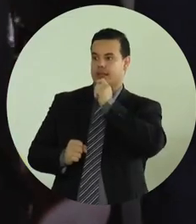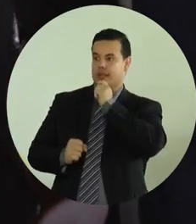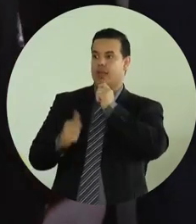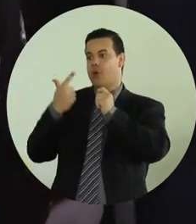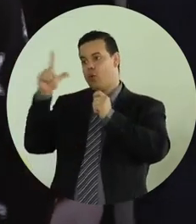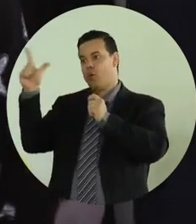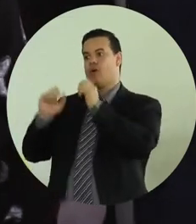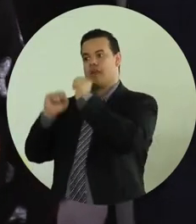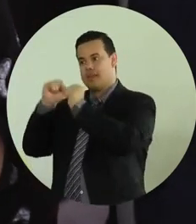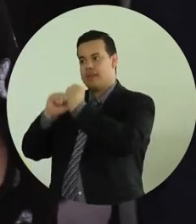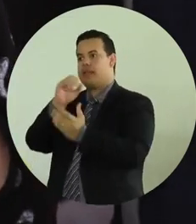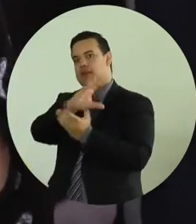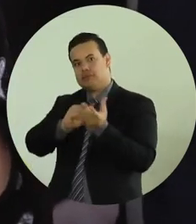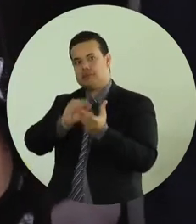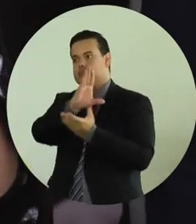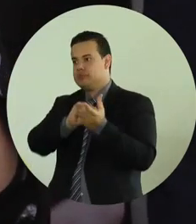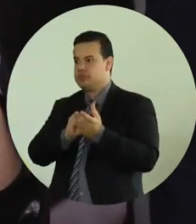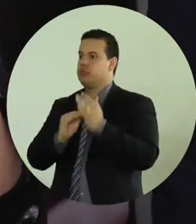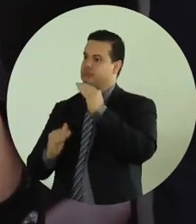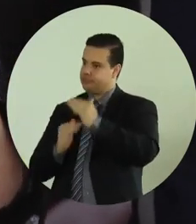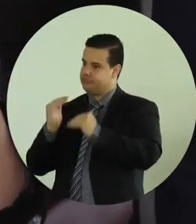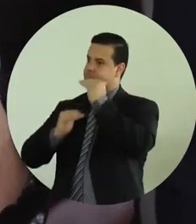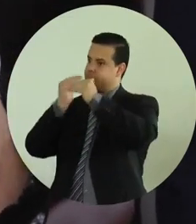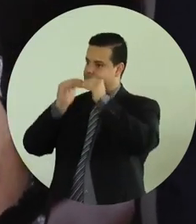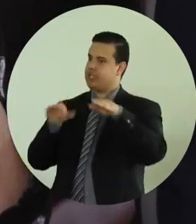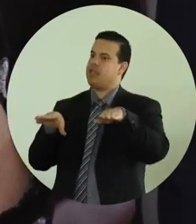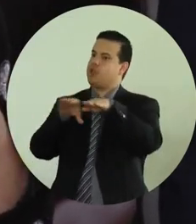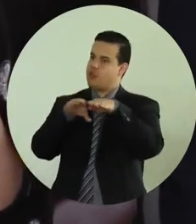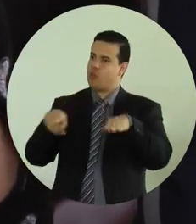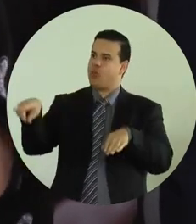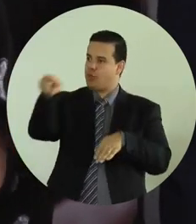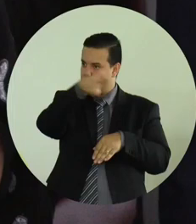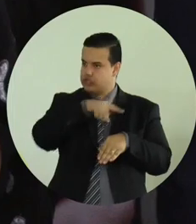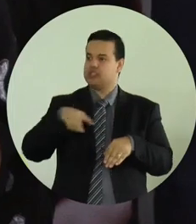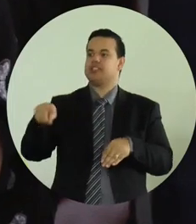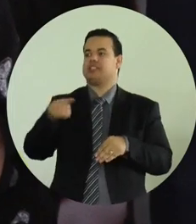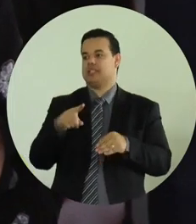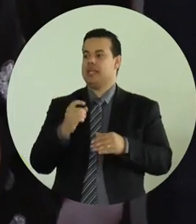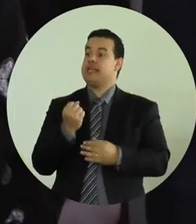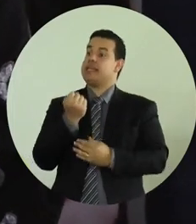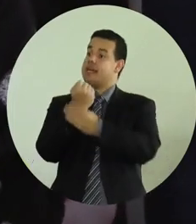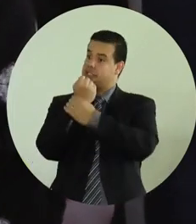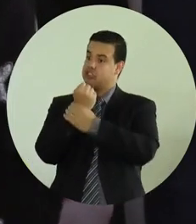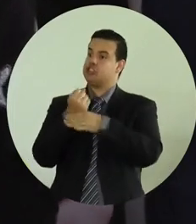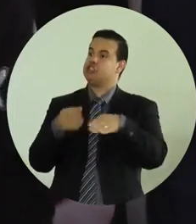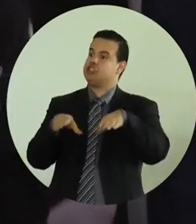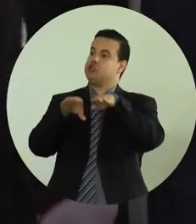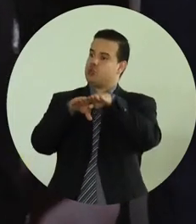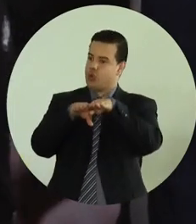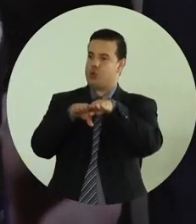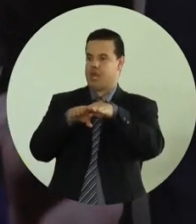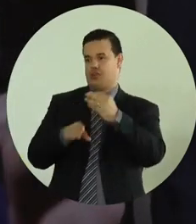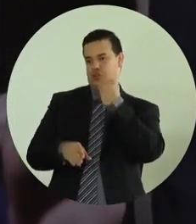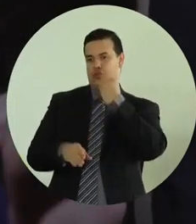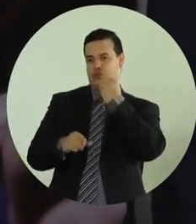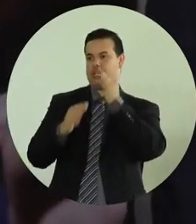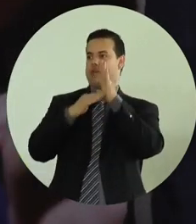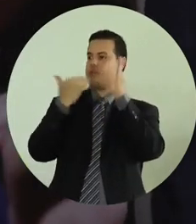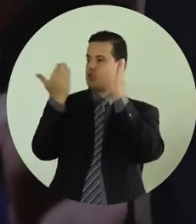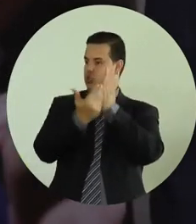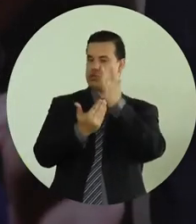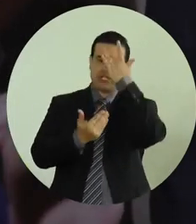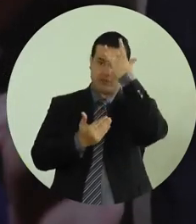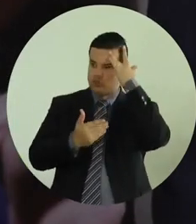vocês estão, para que elas continuem evoluindo, continuem avançando e garantindo igualdade de oportunidades para todo e